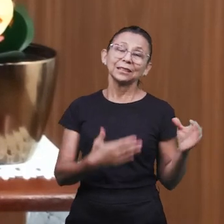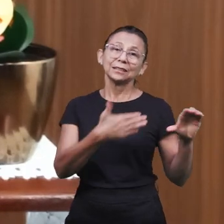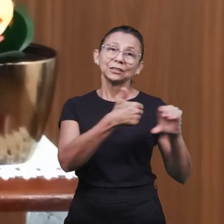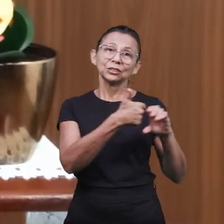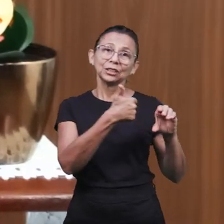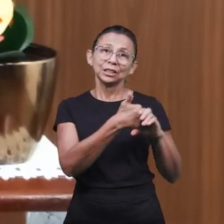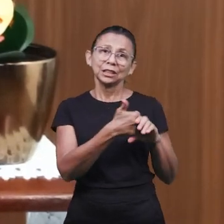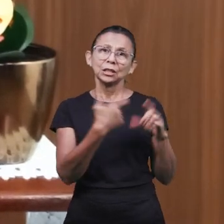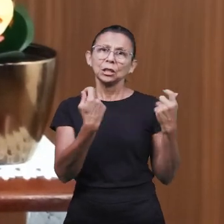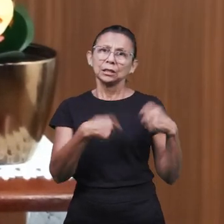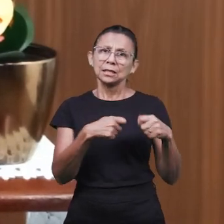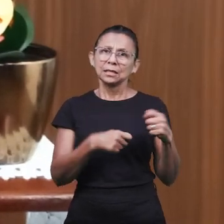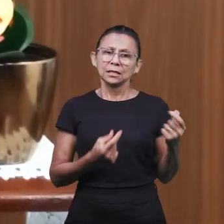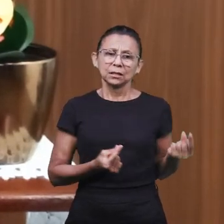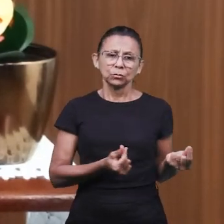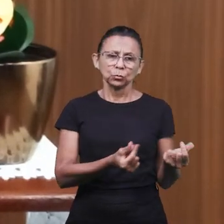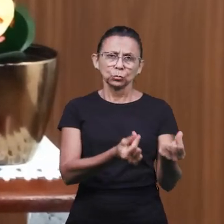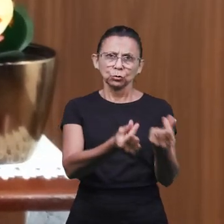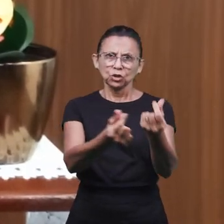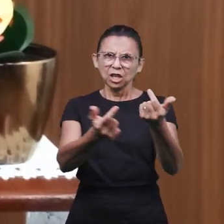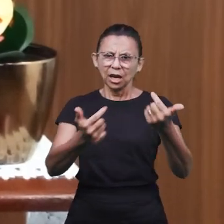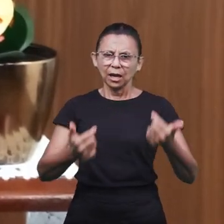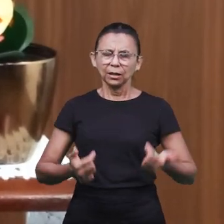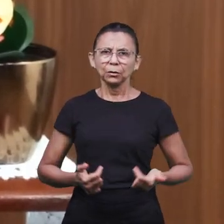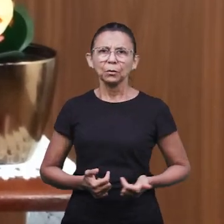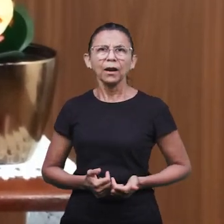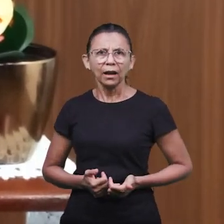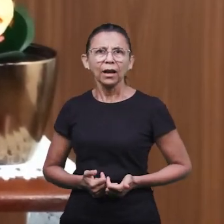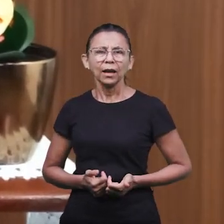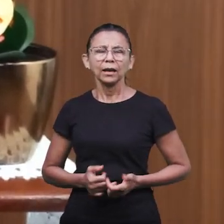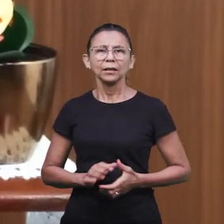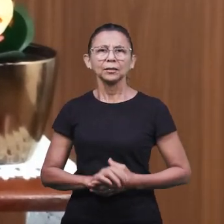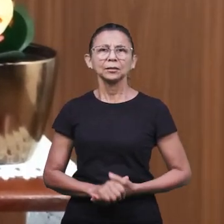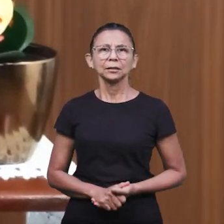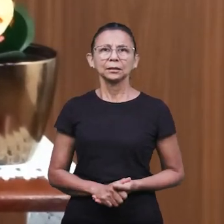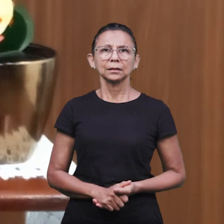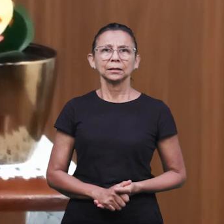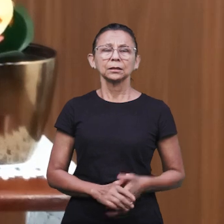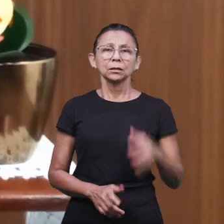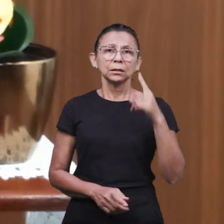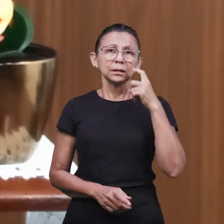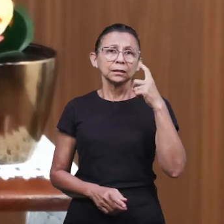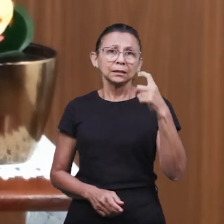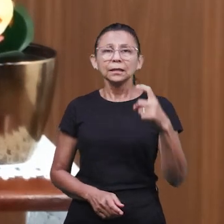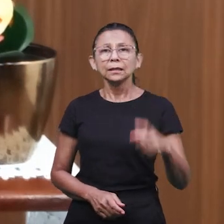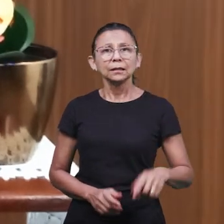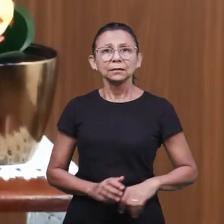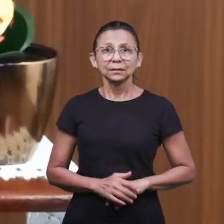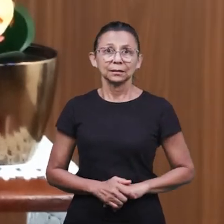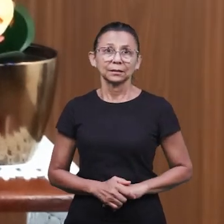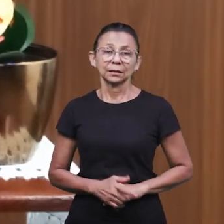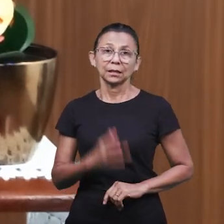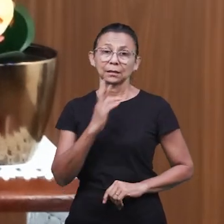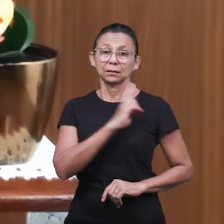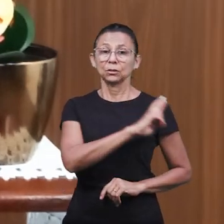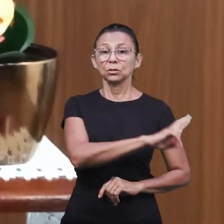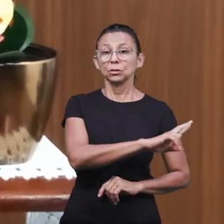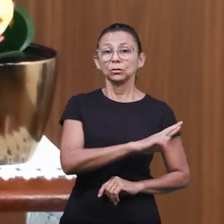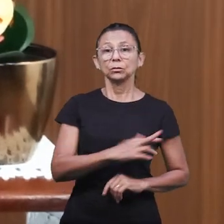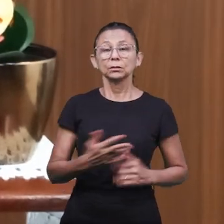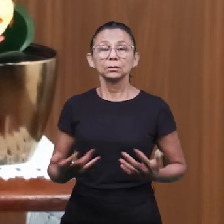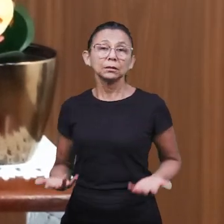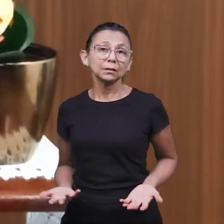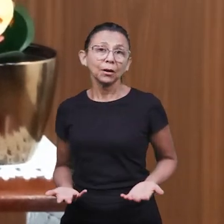sua subsistência. Estou usando esse termo, ele é duro, mas é a realidade. A igreja, que deveria ser luz,